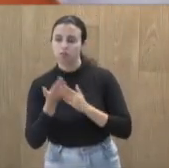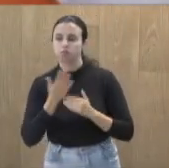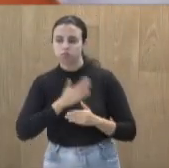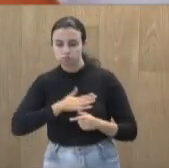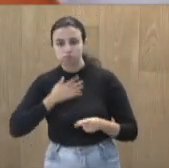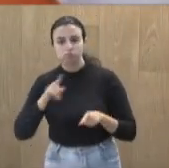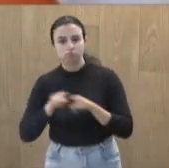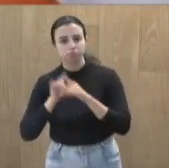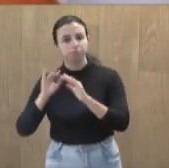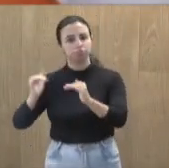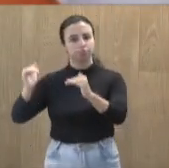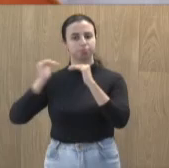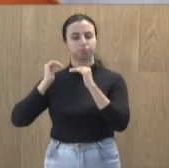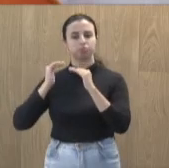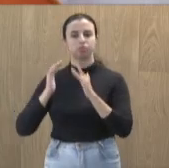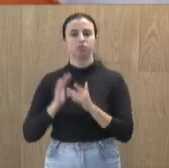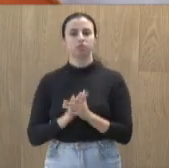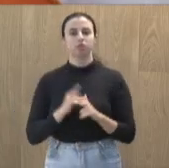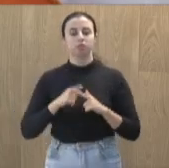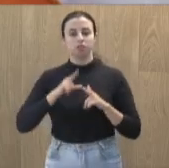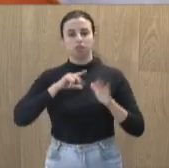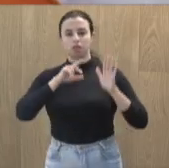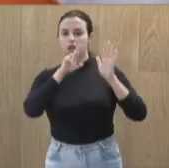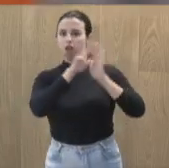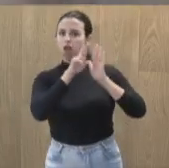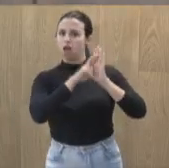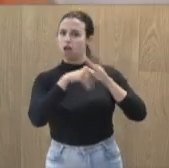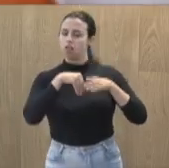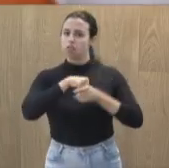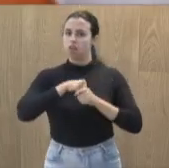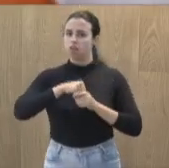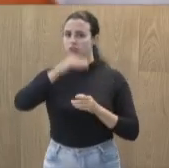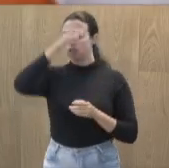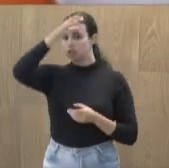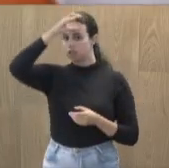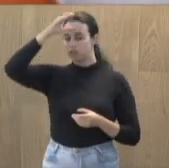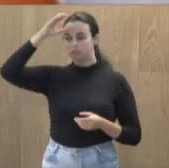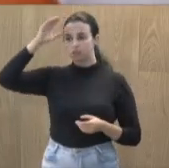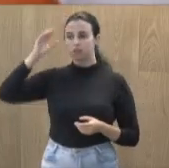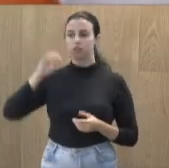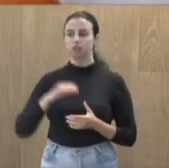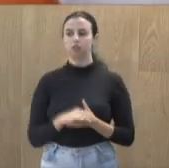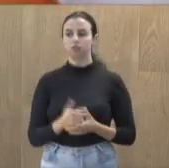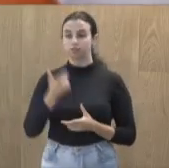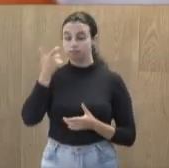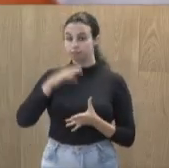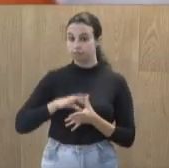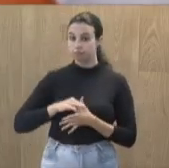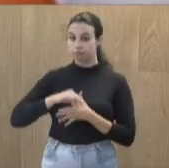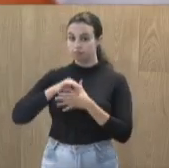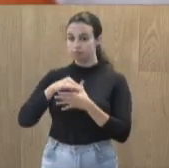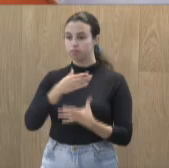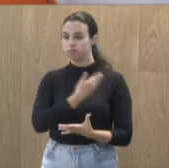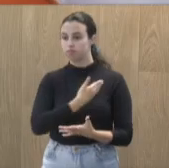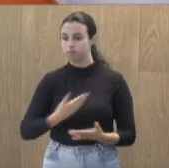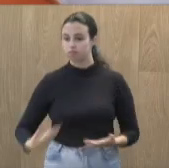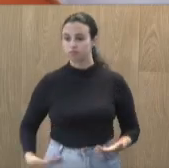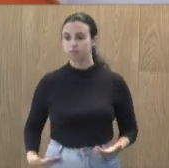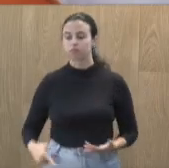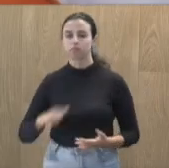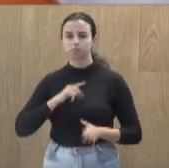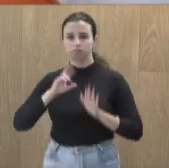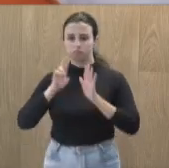respeitado. Nós temos um regimento. Como líder do governo, eu sempre tive com o regimento na